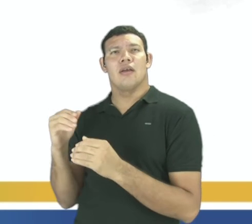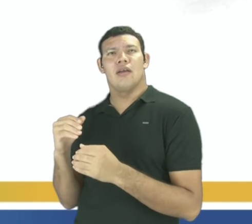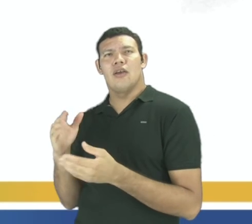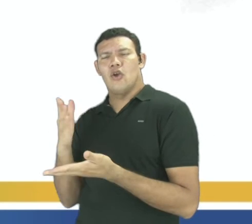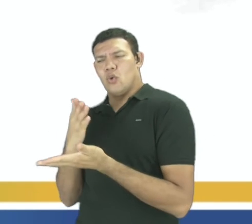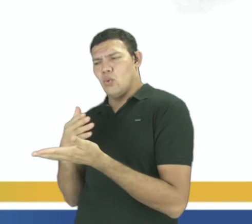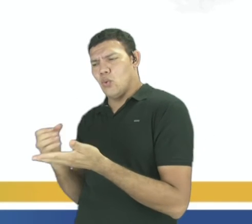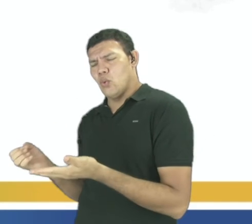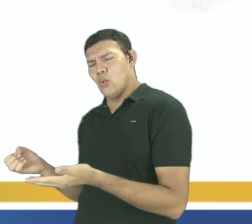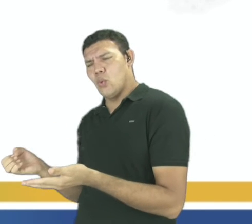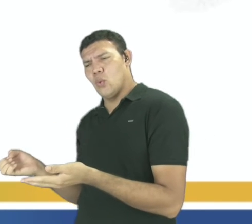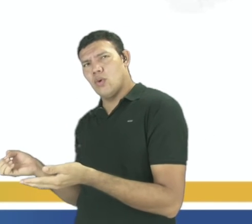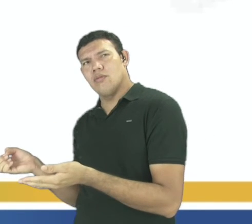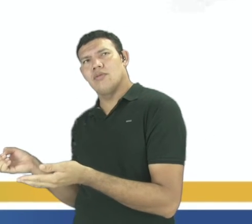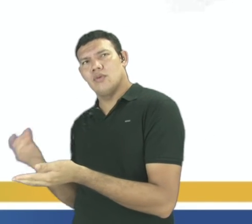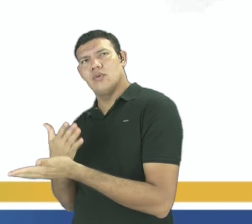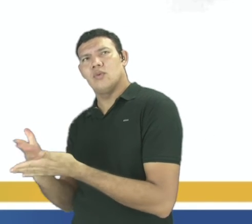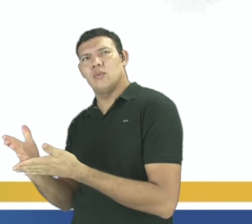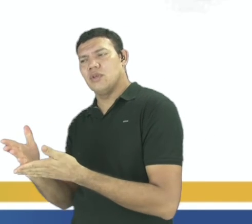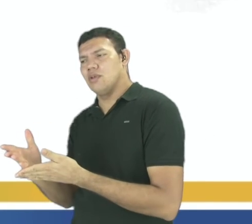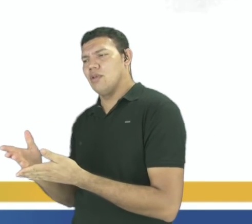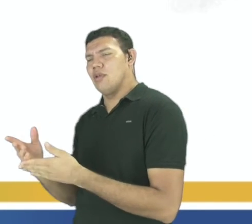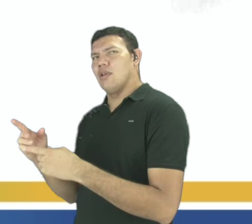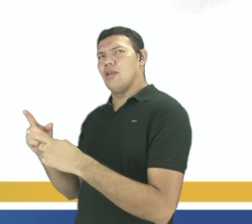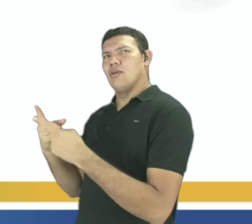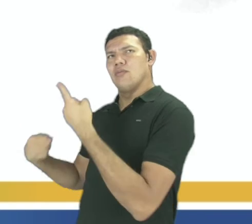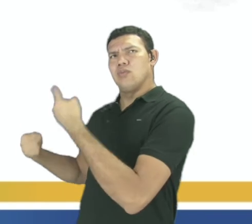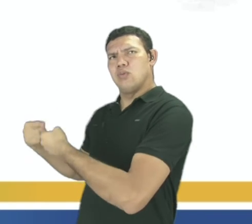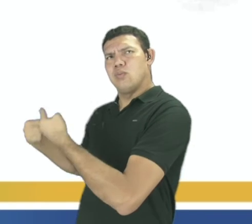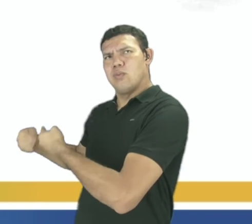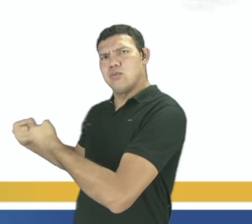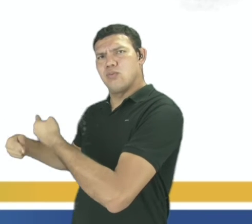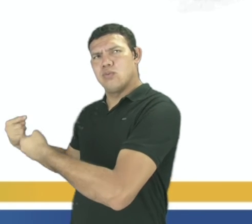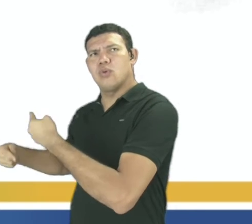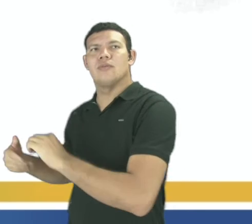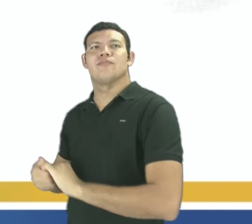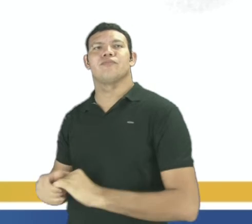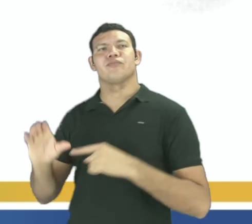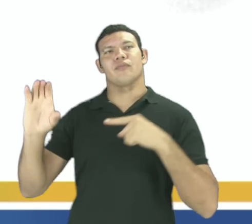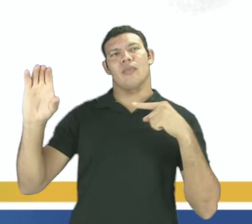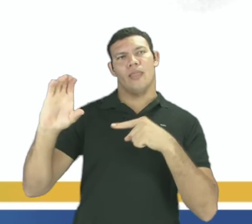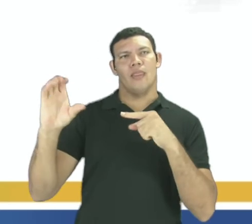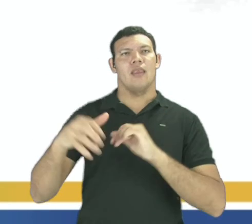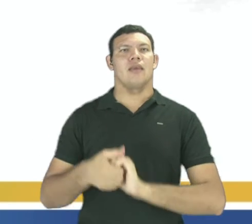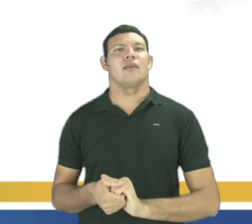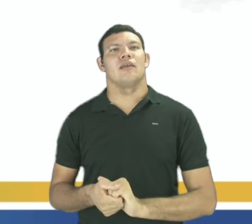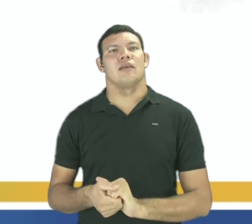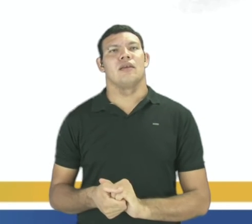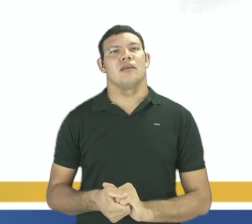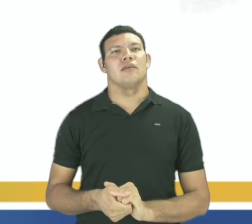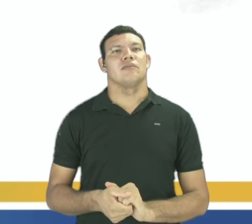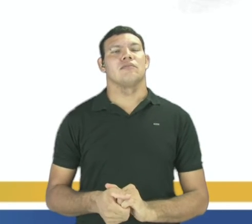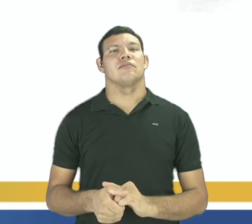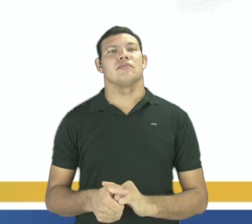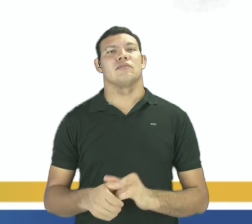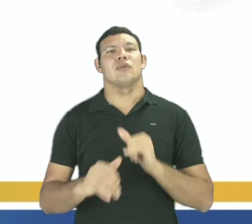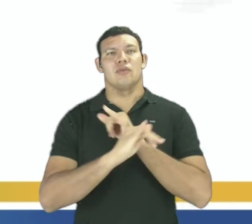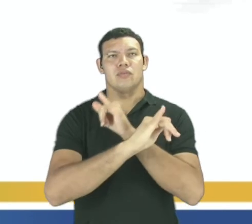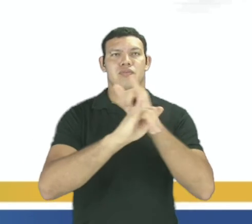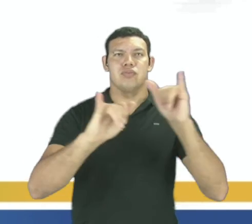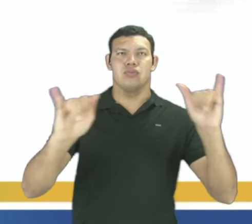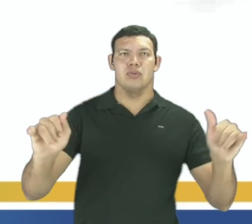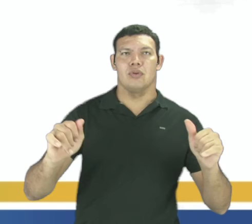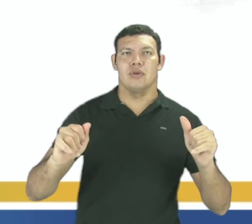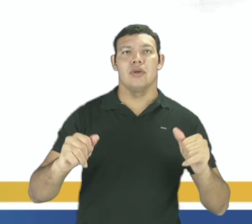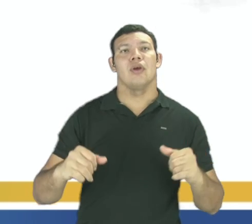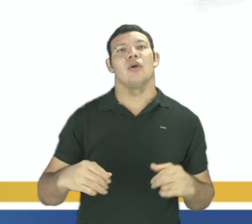C. Por meio de um comunicado, o ministro pediu demissão do cargo.